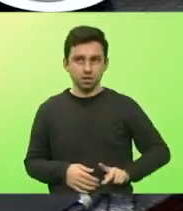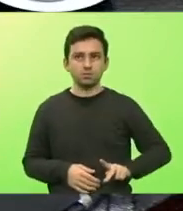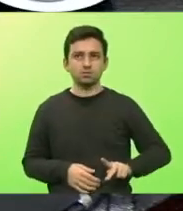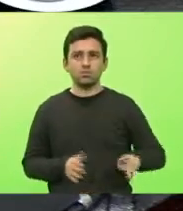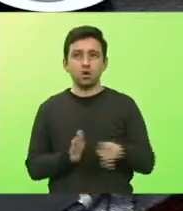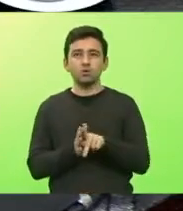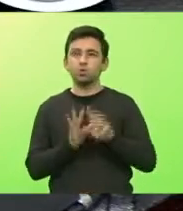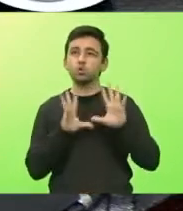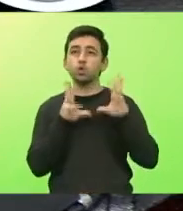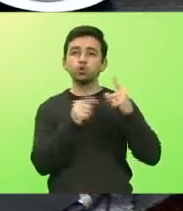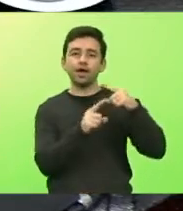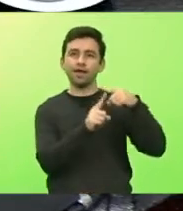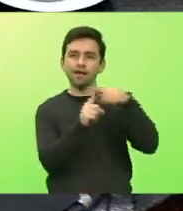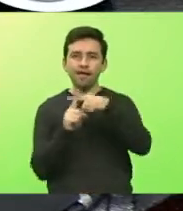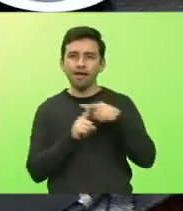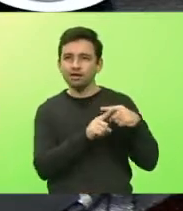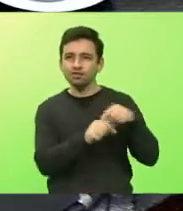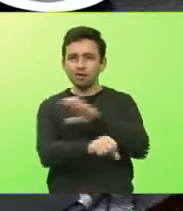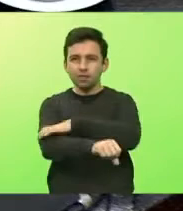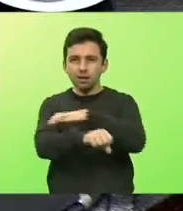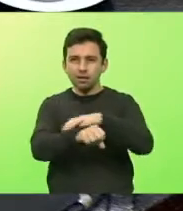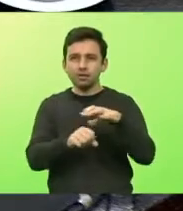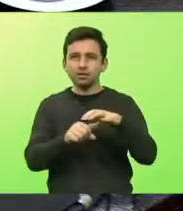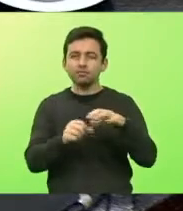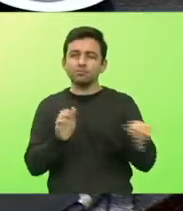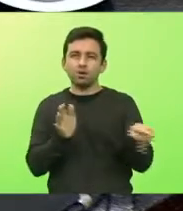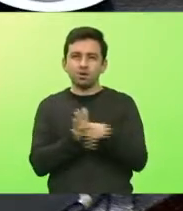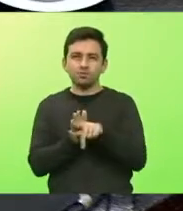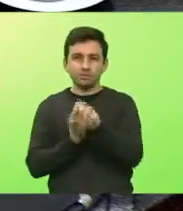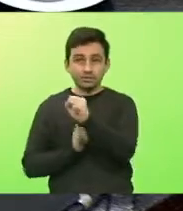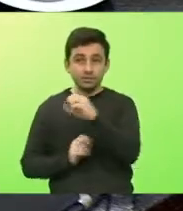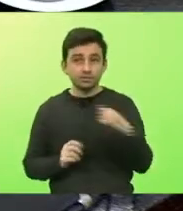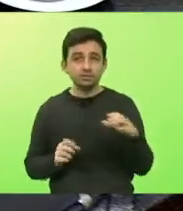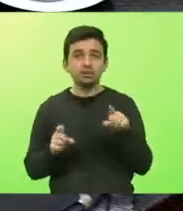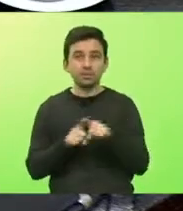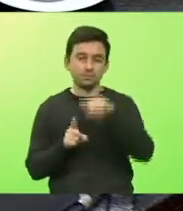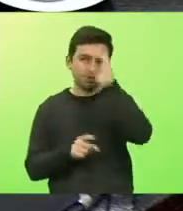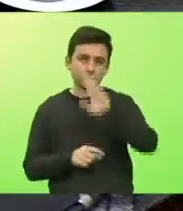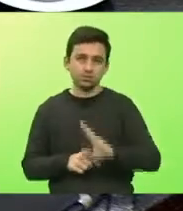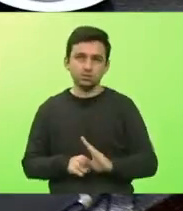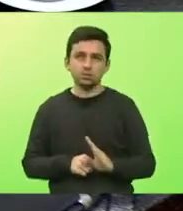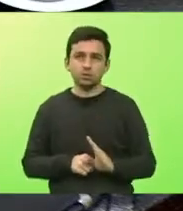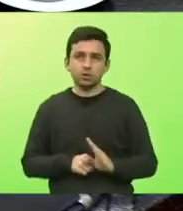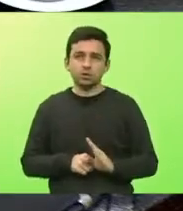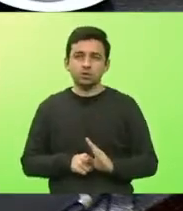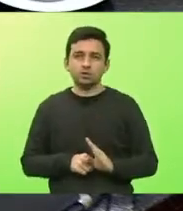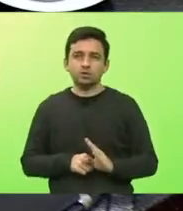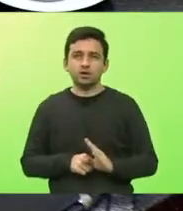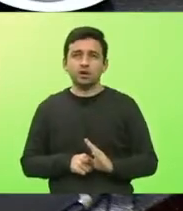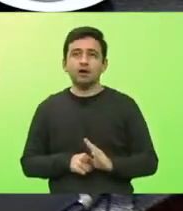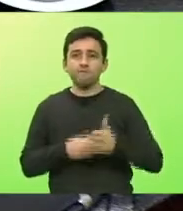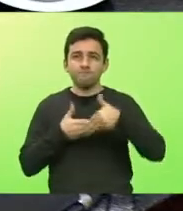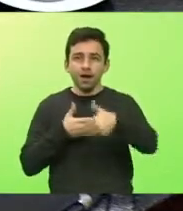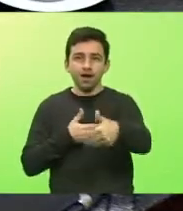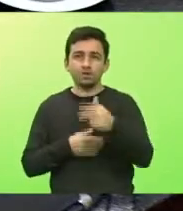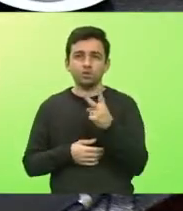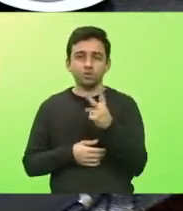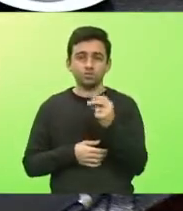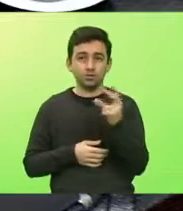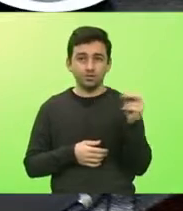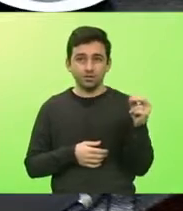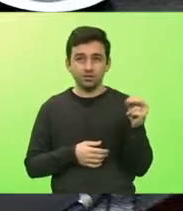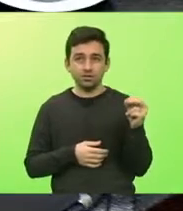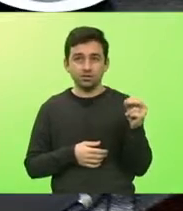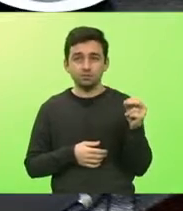da Assembleia de Deus do Brasil, inclusive as igrejas de Santa Catarina, passarão, a partir de 2020, neste